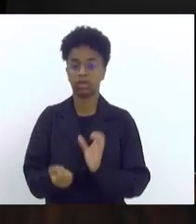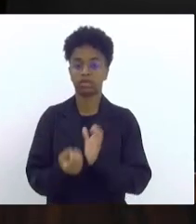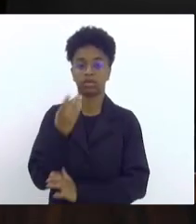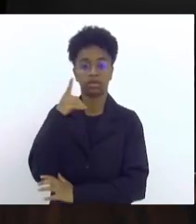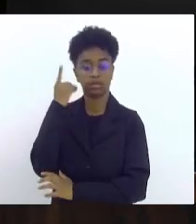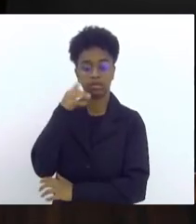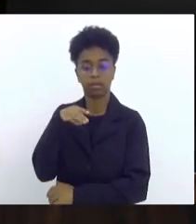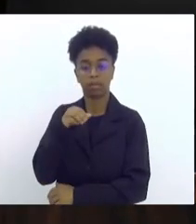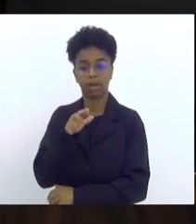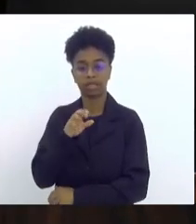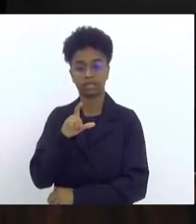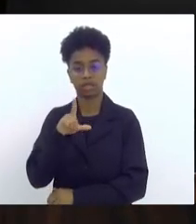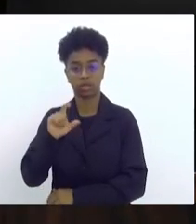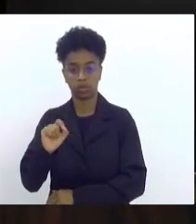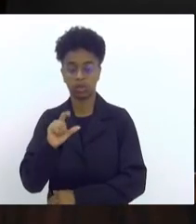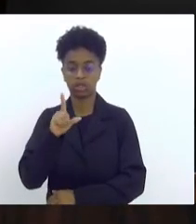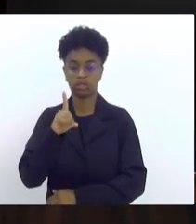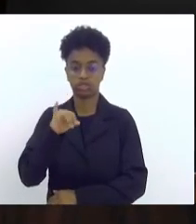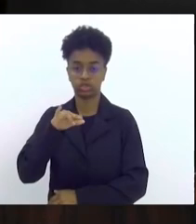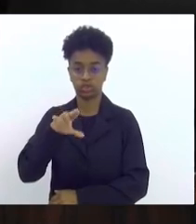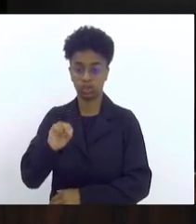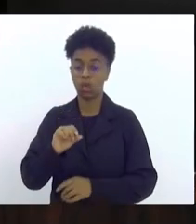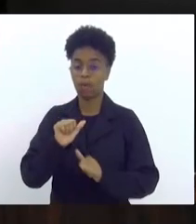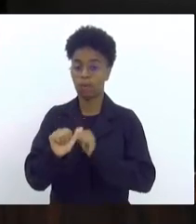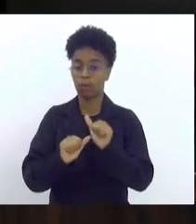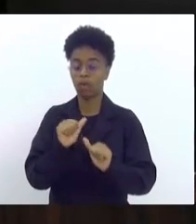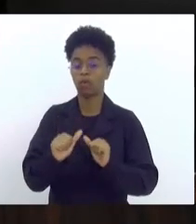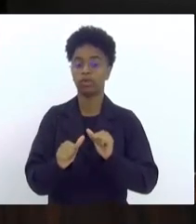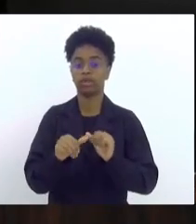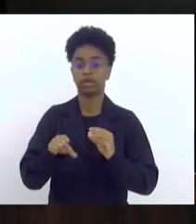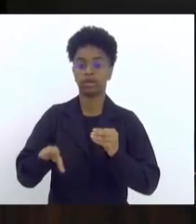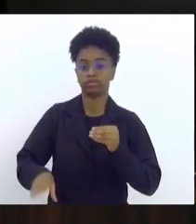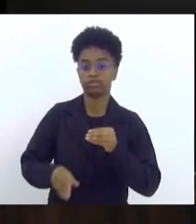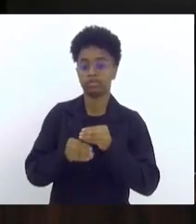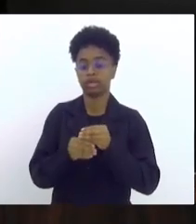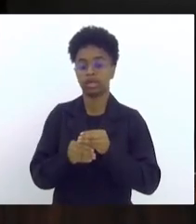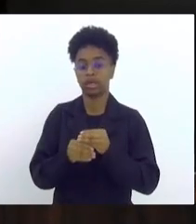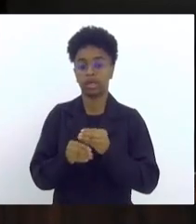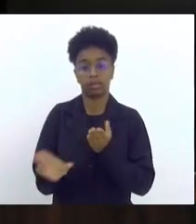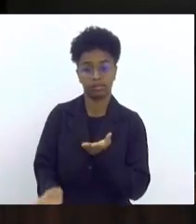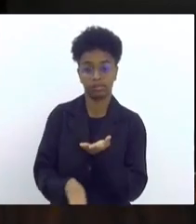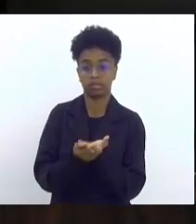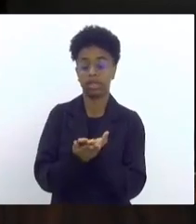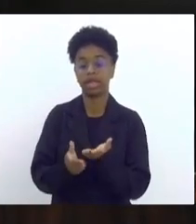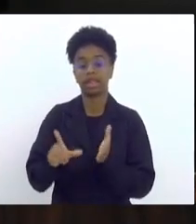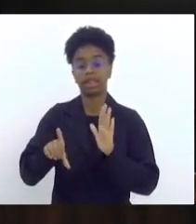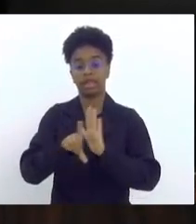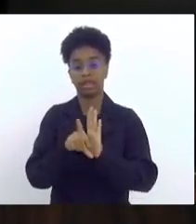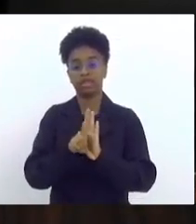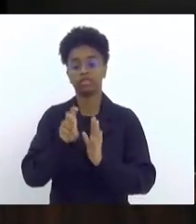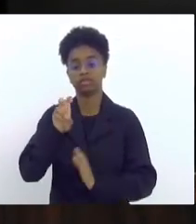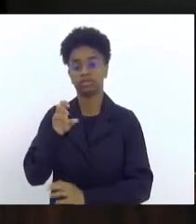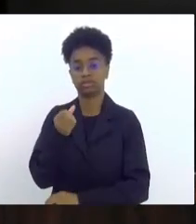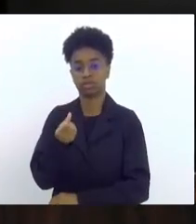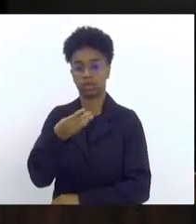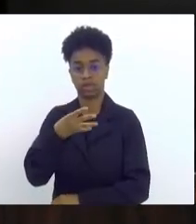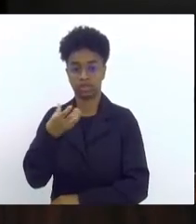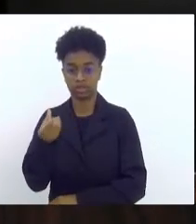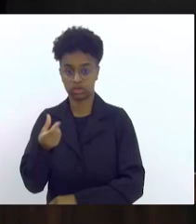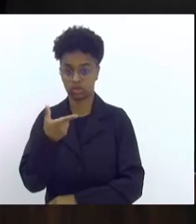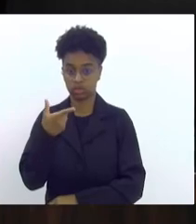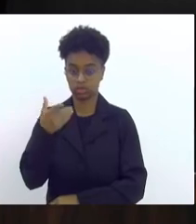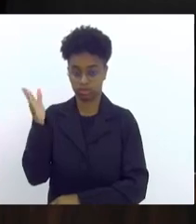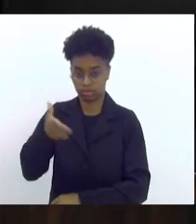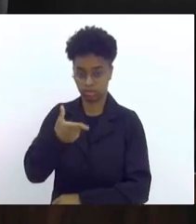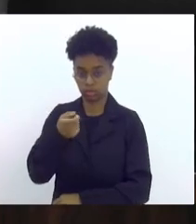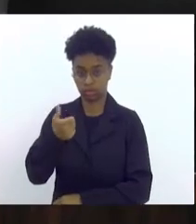deputado Marcelo Dino, que altera o anexo da Lei nº.645, de 6 de janeiro de 2010, instituindo